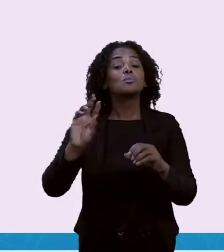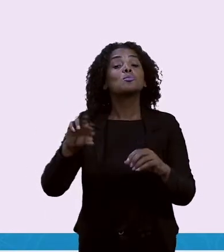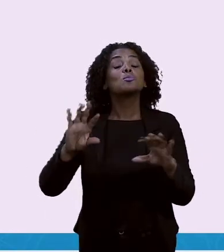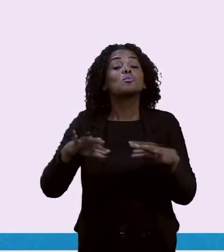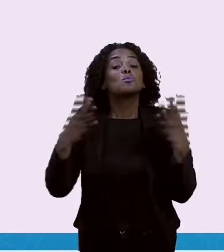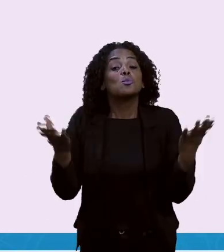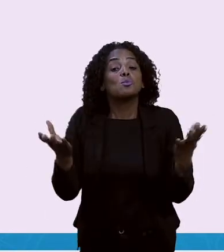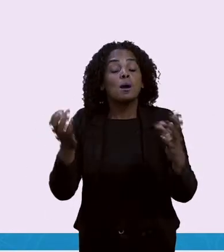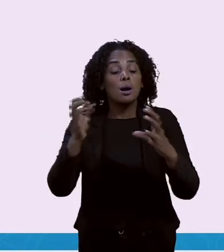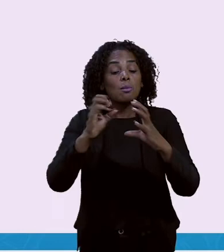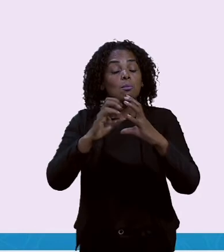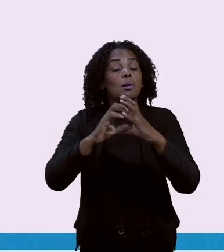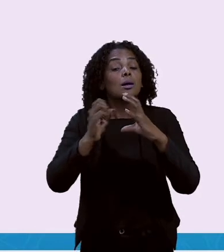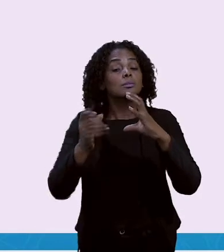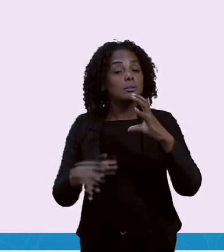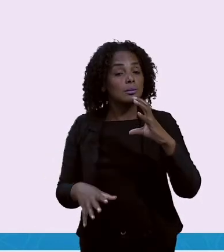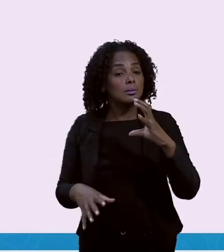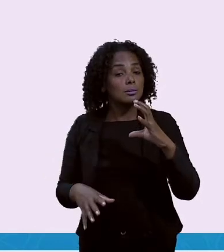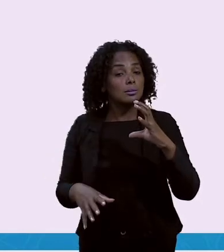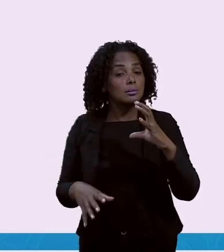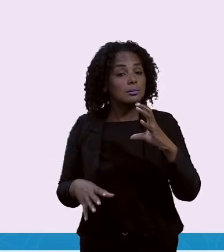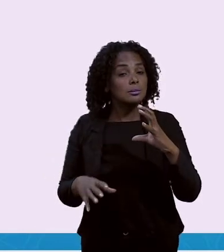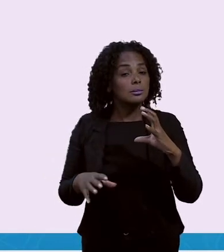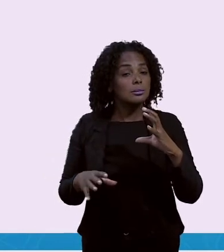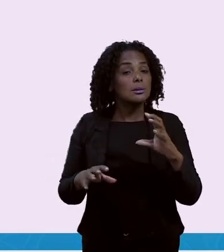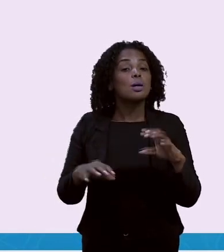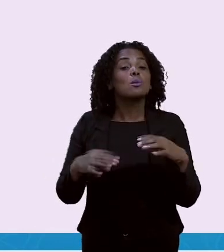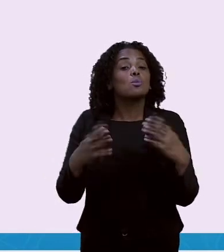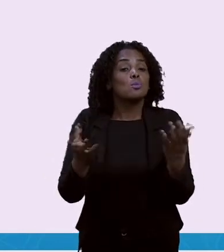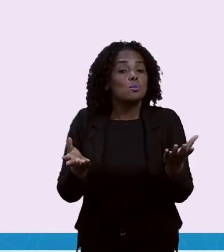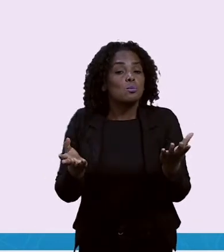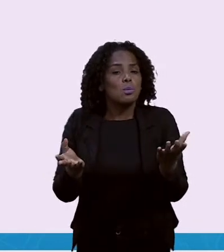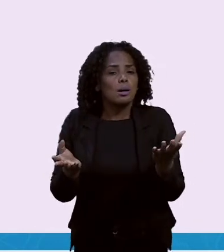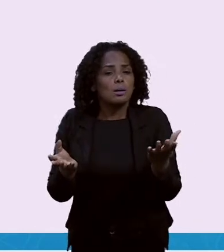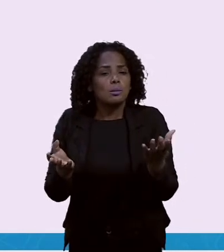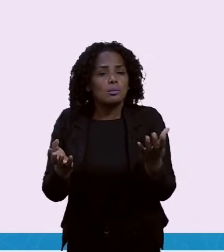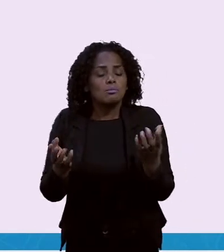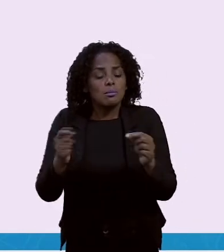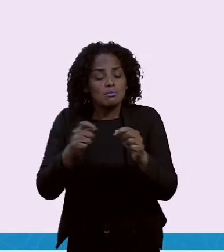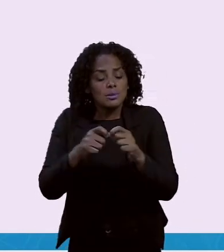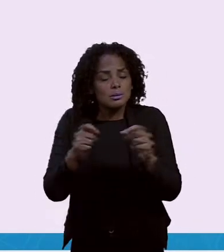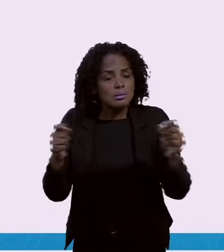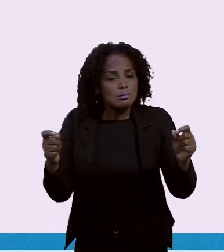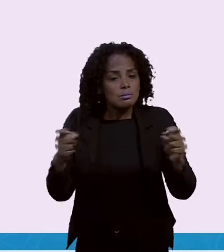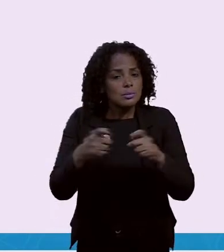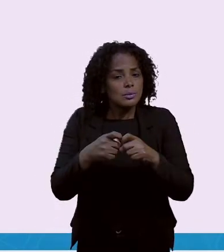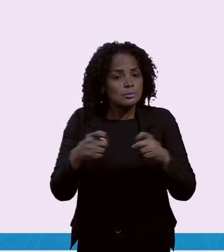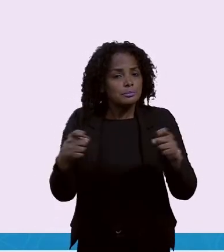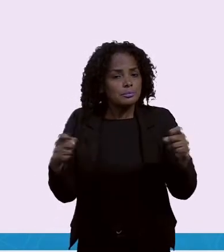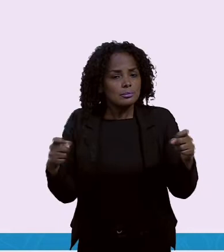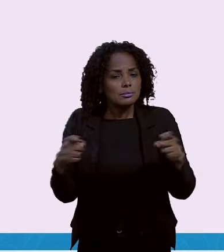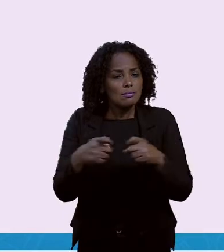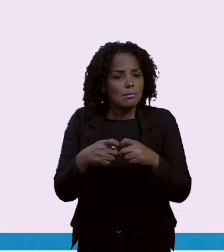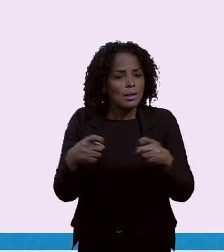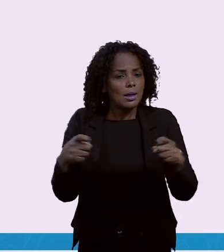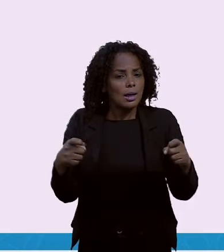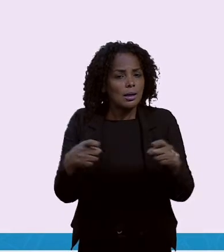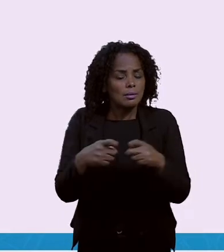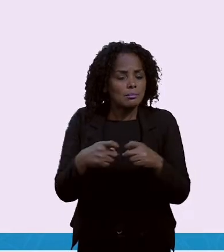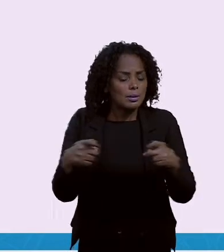elasticidade, resistência à abrasão. A abrasão é aquela fricção, tá? Ela é resistente